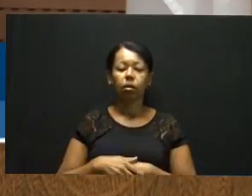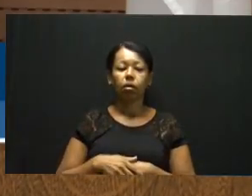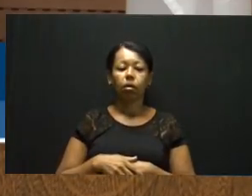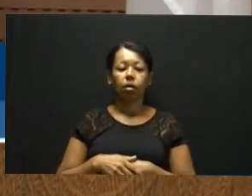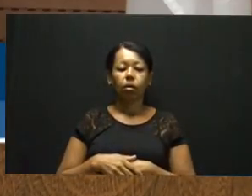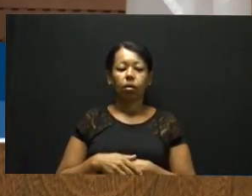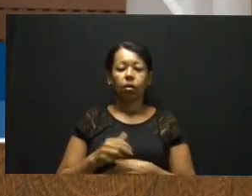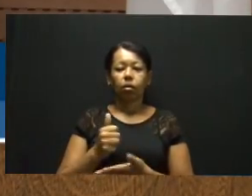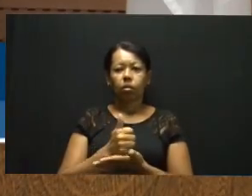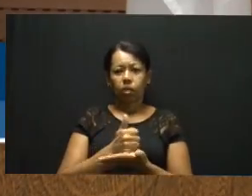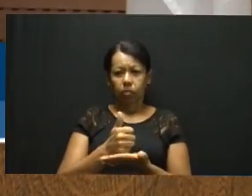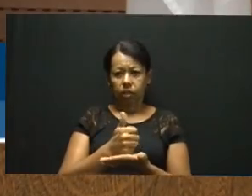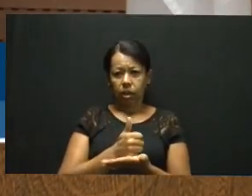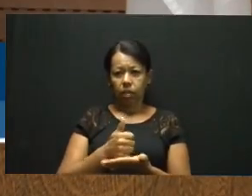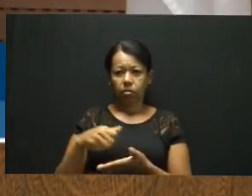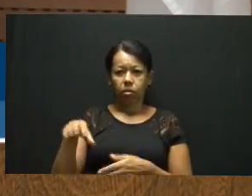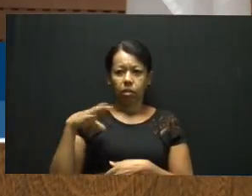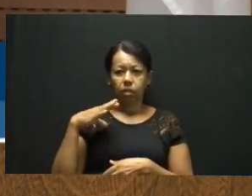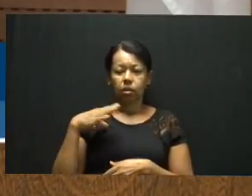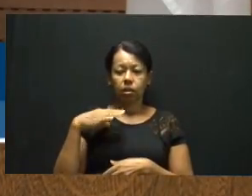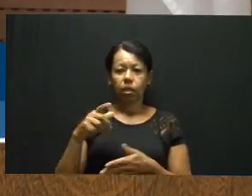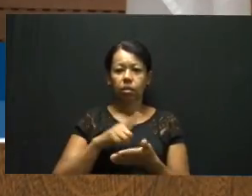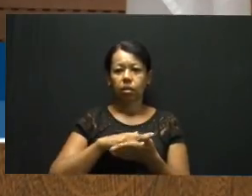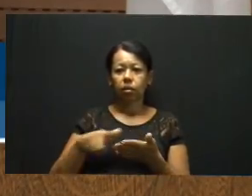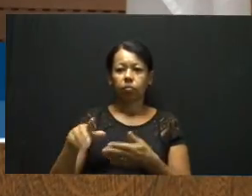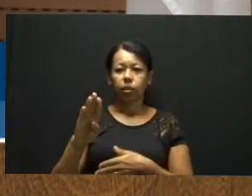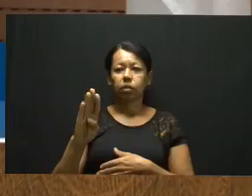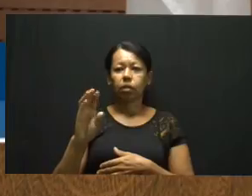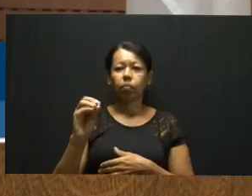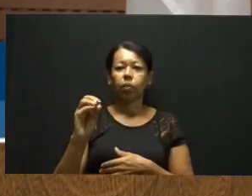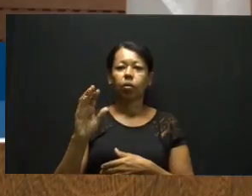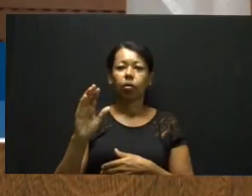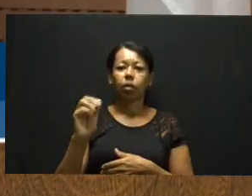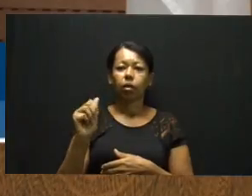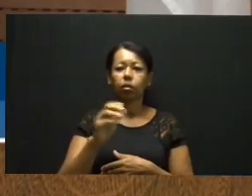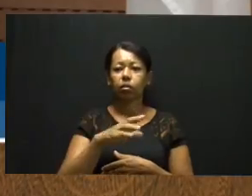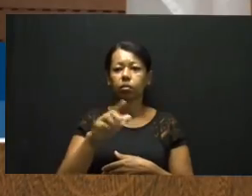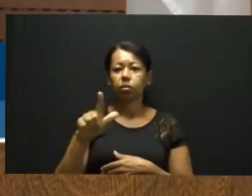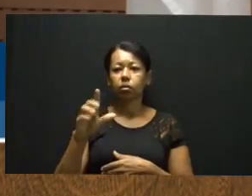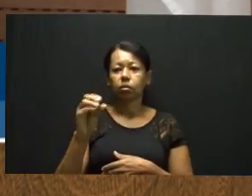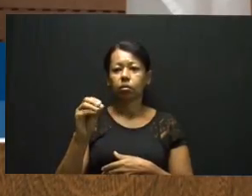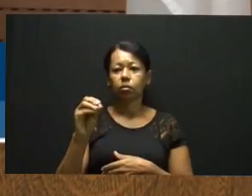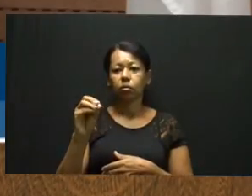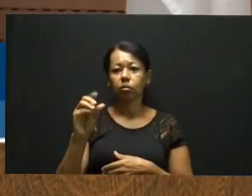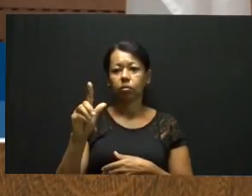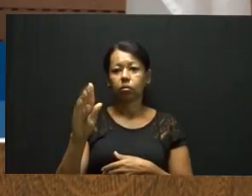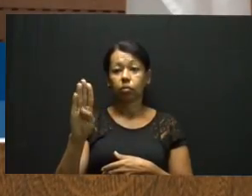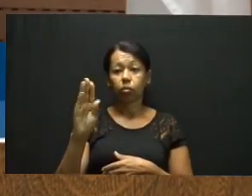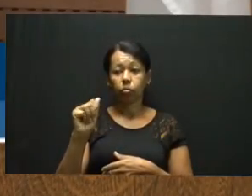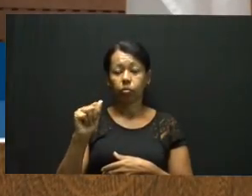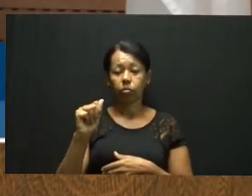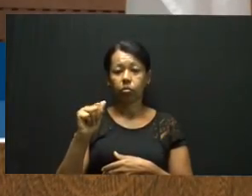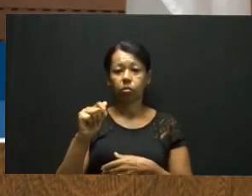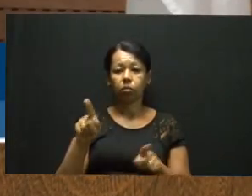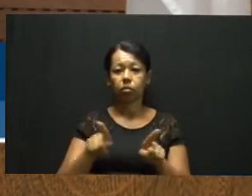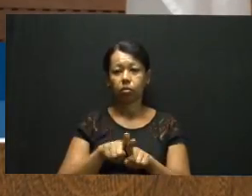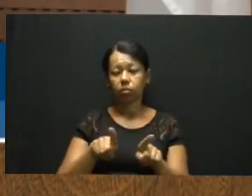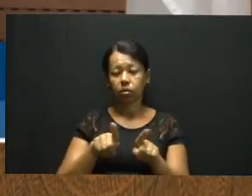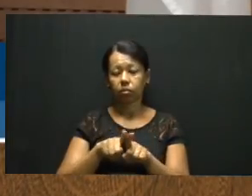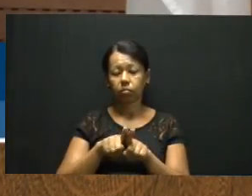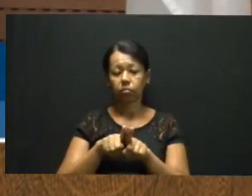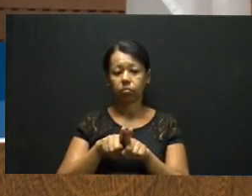Oliveira, no Centro. Caminhe-se. Desobstrução das bocas de lobo da rua João Damaso, no Parque Fernando Jorge.